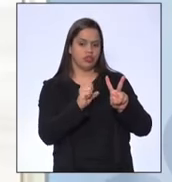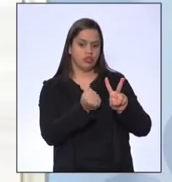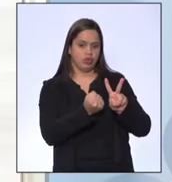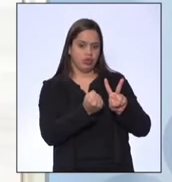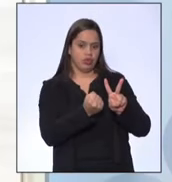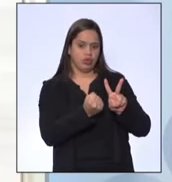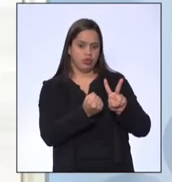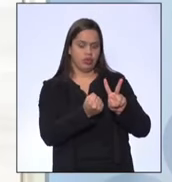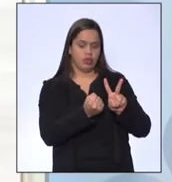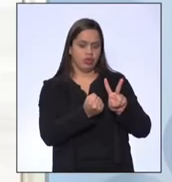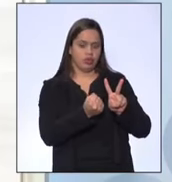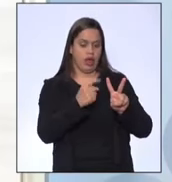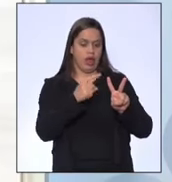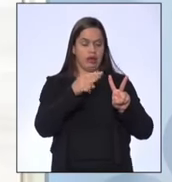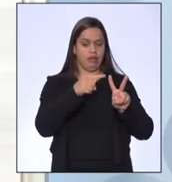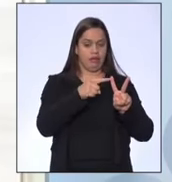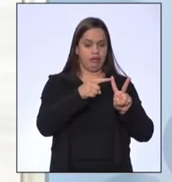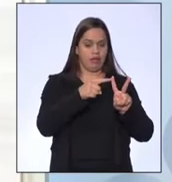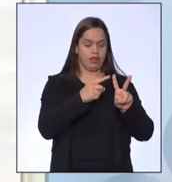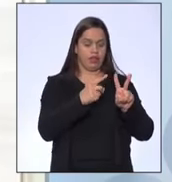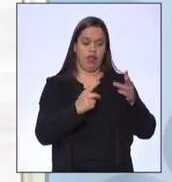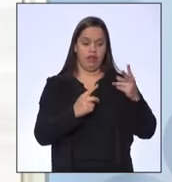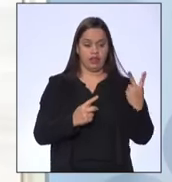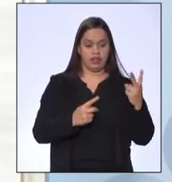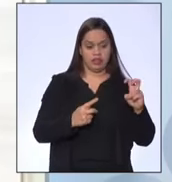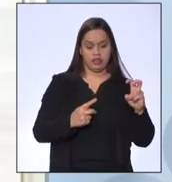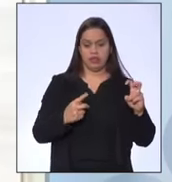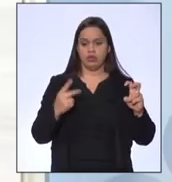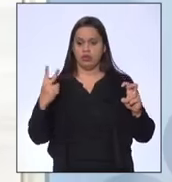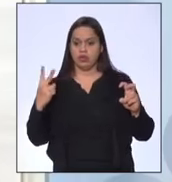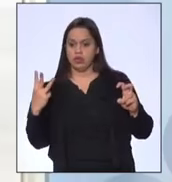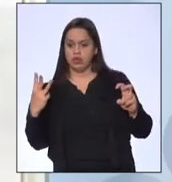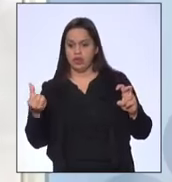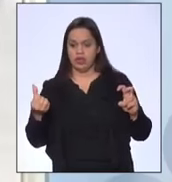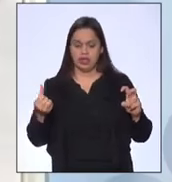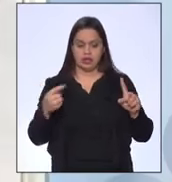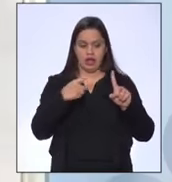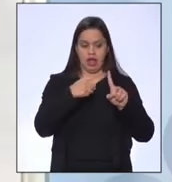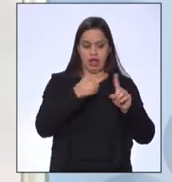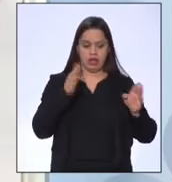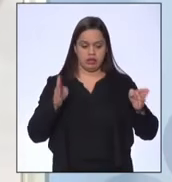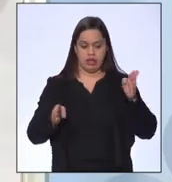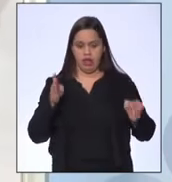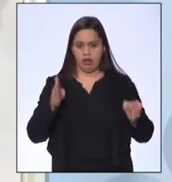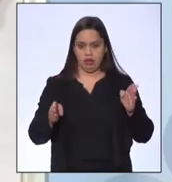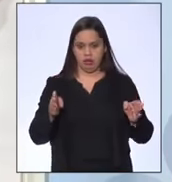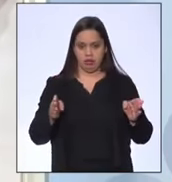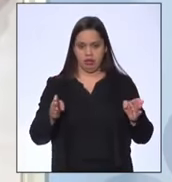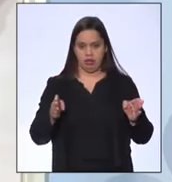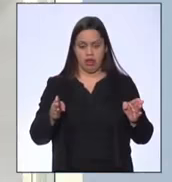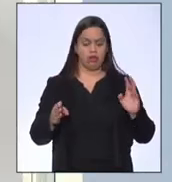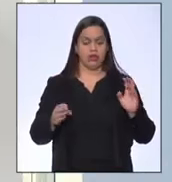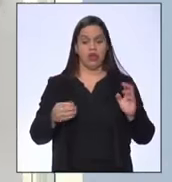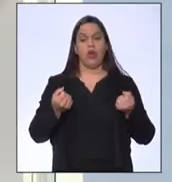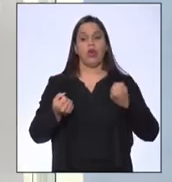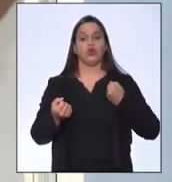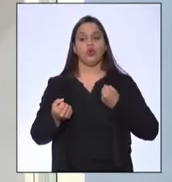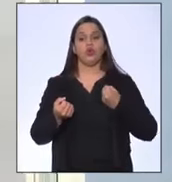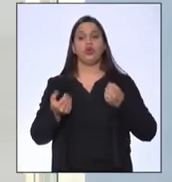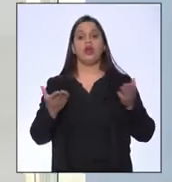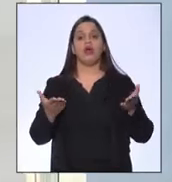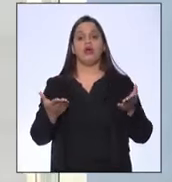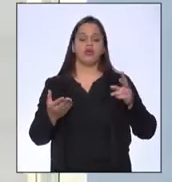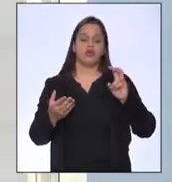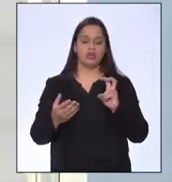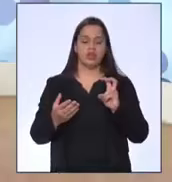5, perdão, o raiz de 25 e o raiz de 36. Então, é o número que está entre 5 e 6.